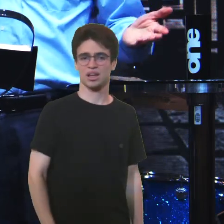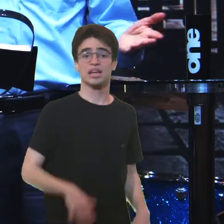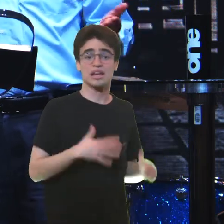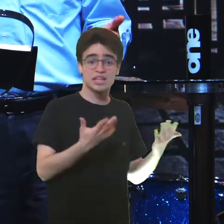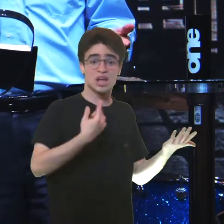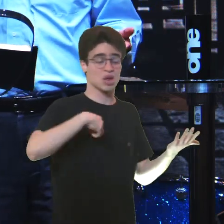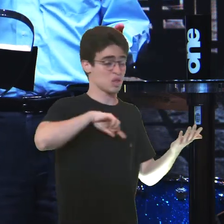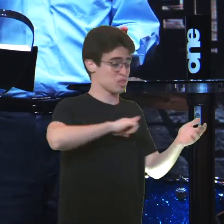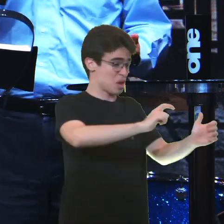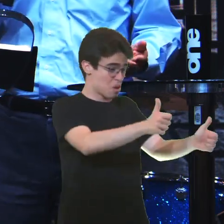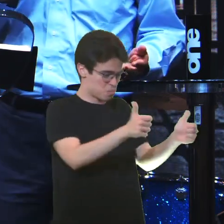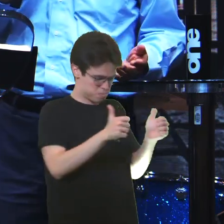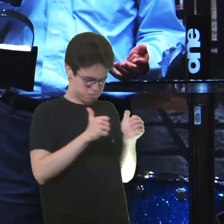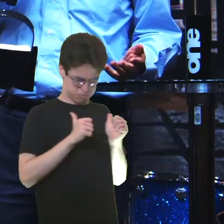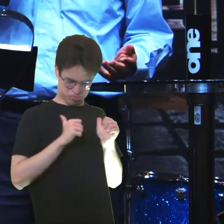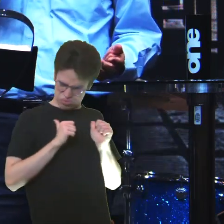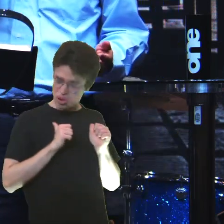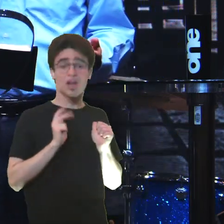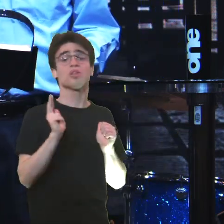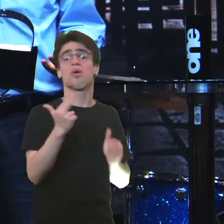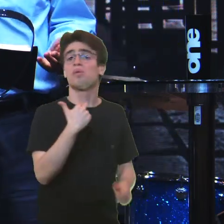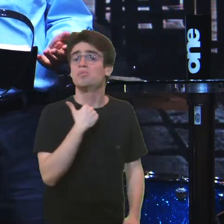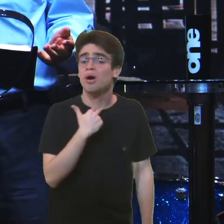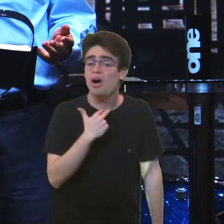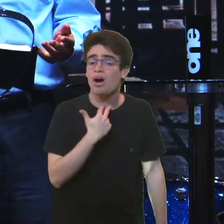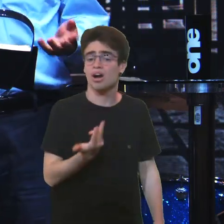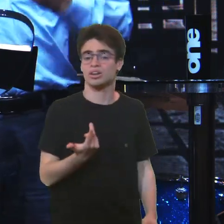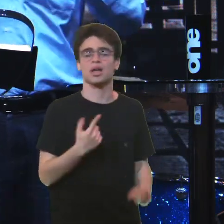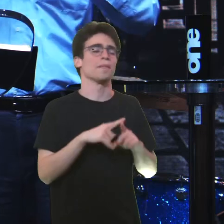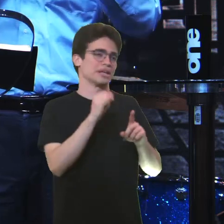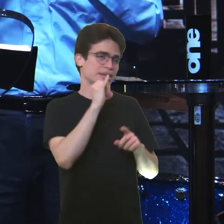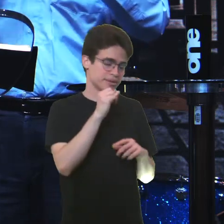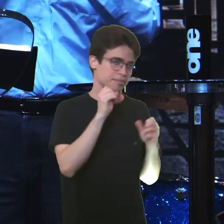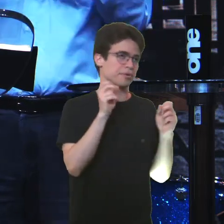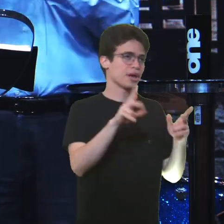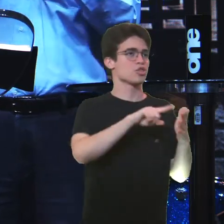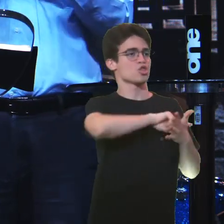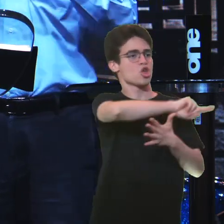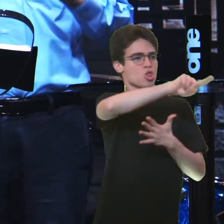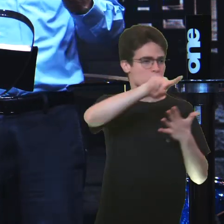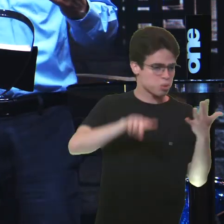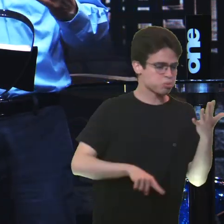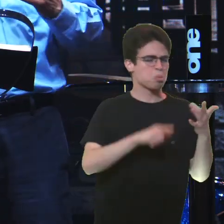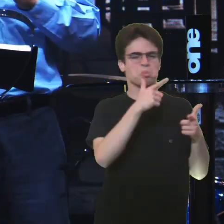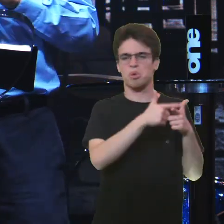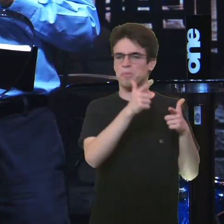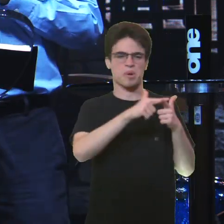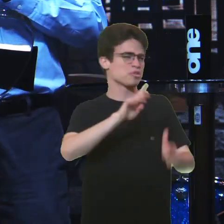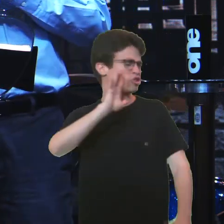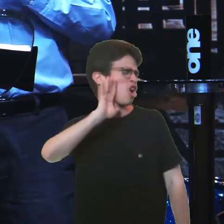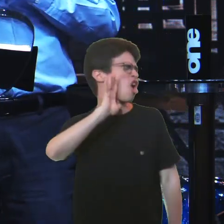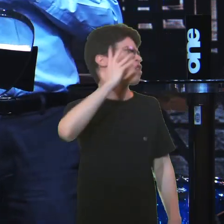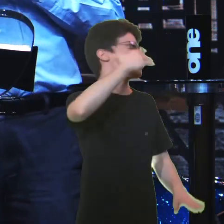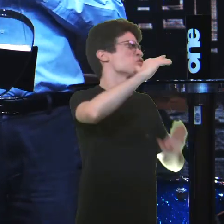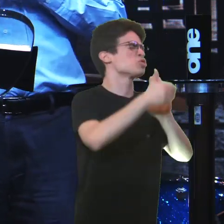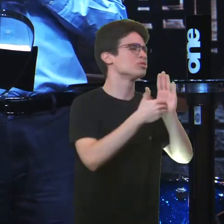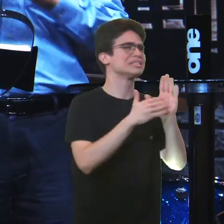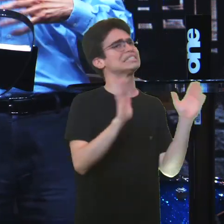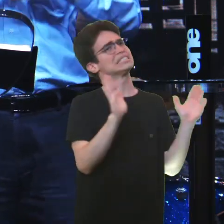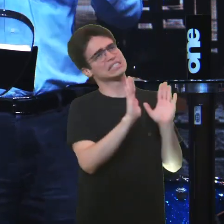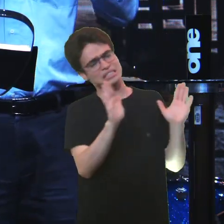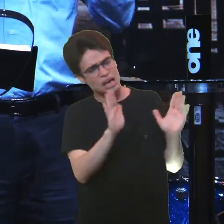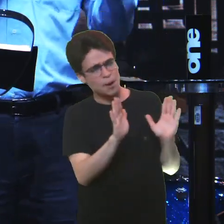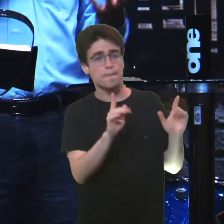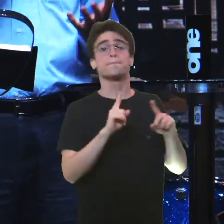resolver Nós todos não los podemos problemas de la resolver ciudad. todos os problemas das cidades. Pero como iglesia Mas algo como podemos igreja, hacer. tem algo que a gente possa